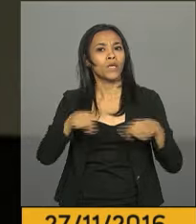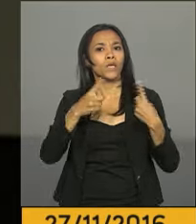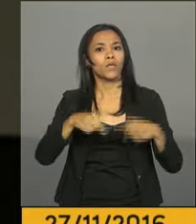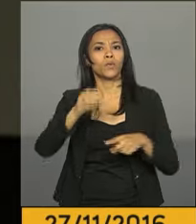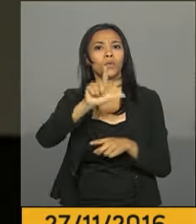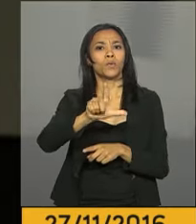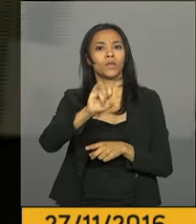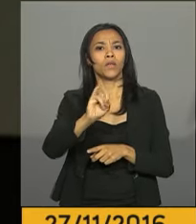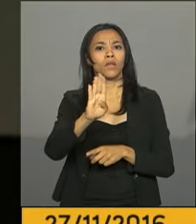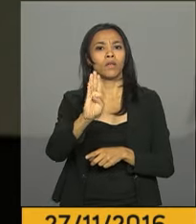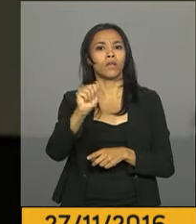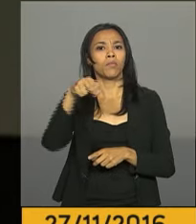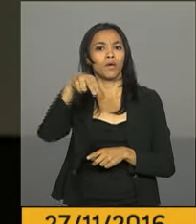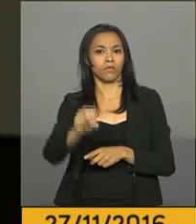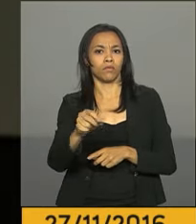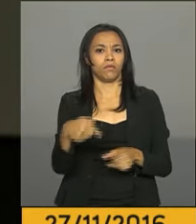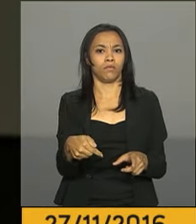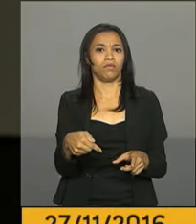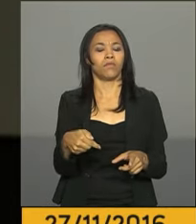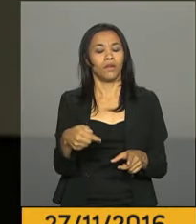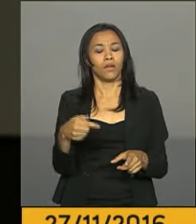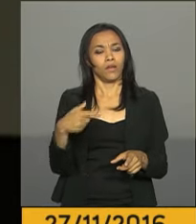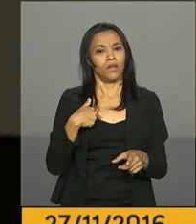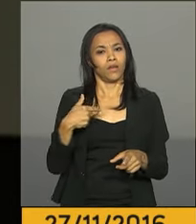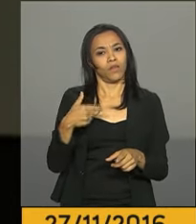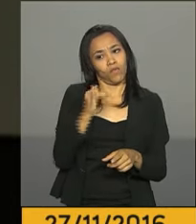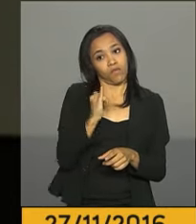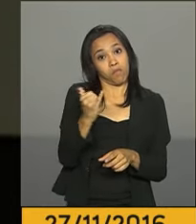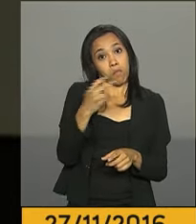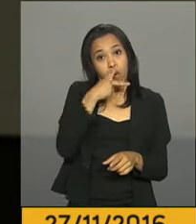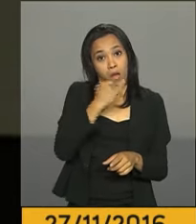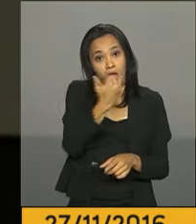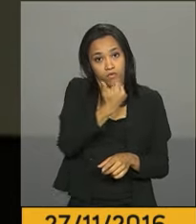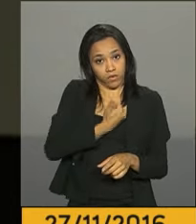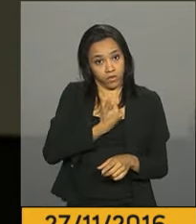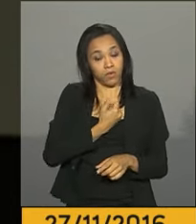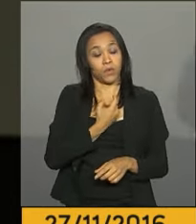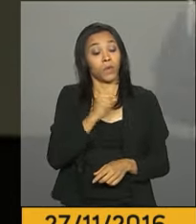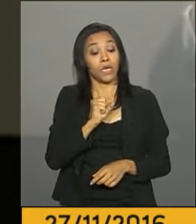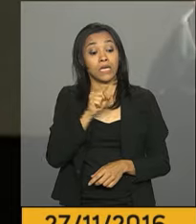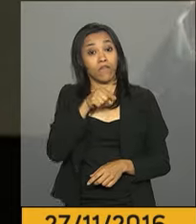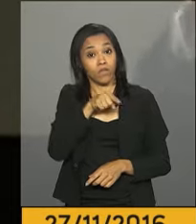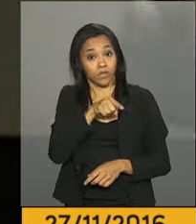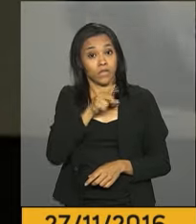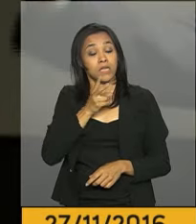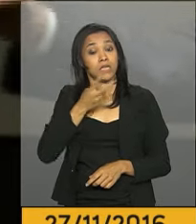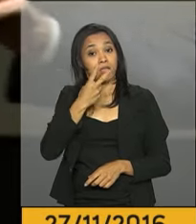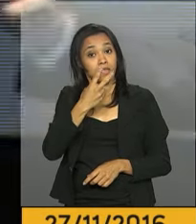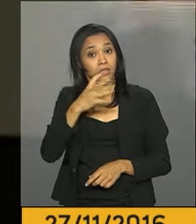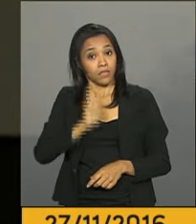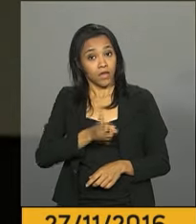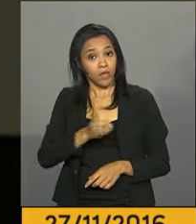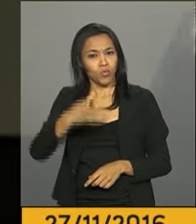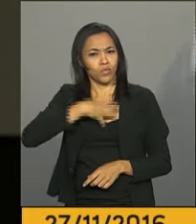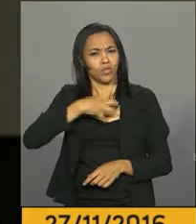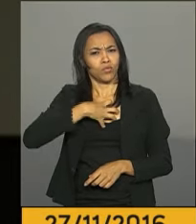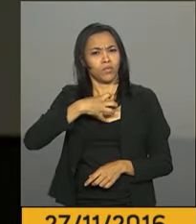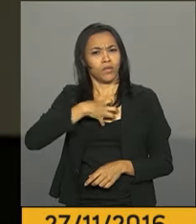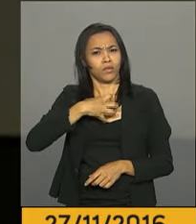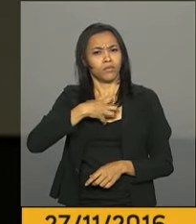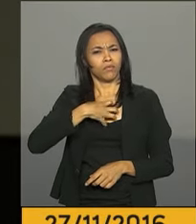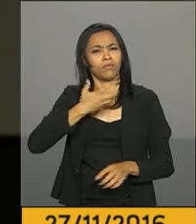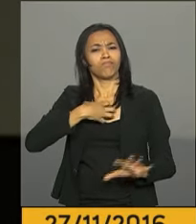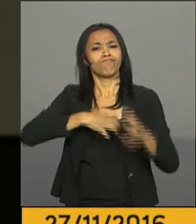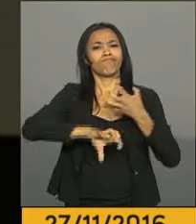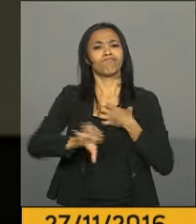que eu ouvisse e me dizia, senhor primeiro-ministro, senhor ministro, o seguinte: olhe, sempre tenha o seu sentimento como eu tenho